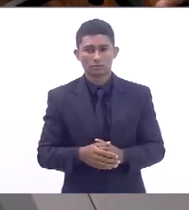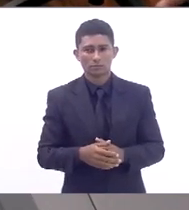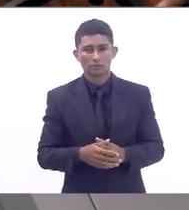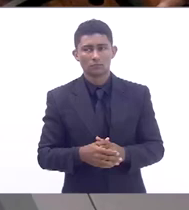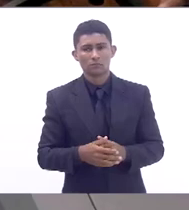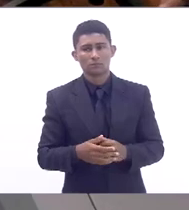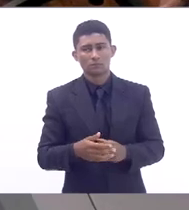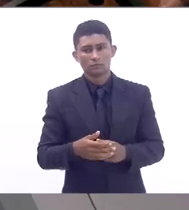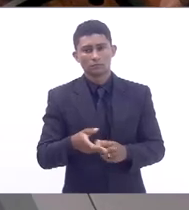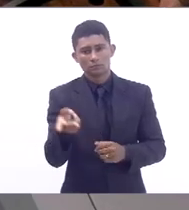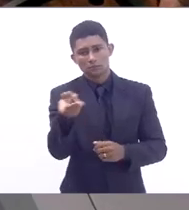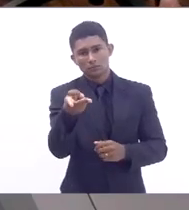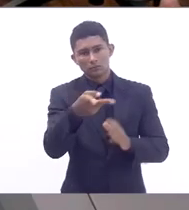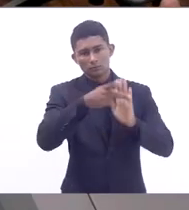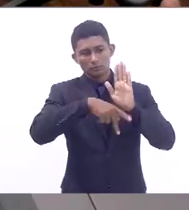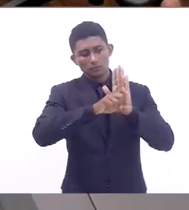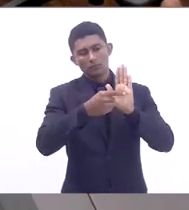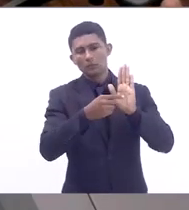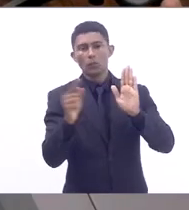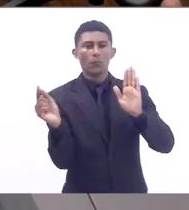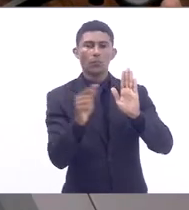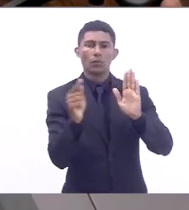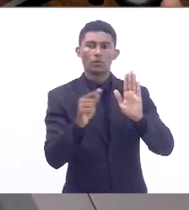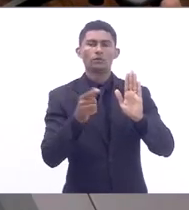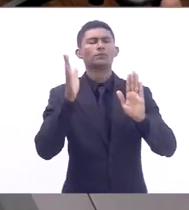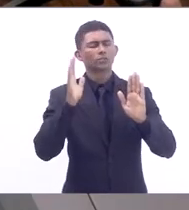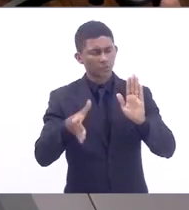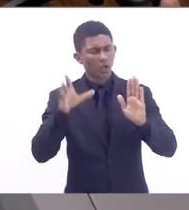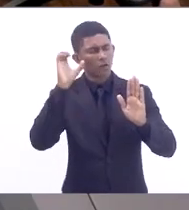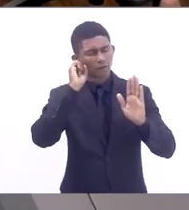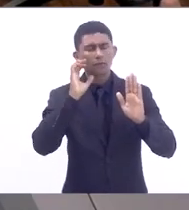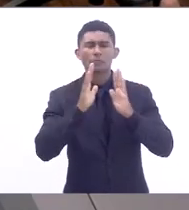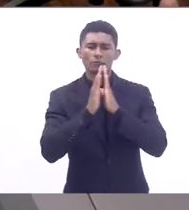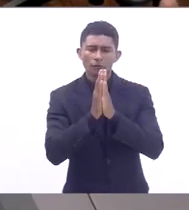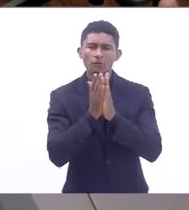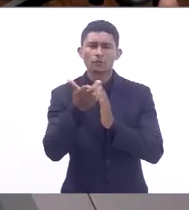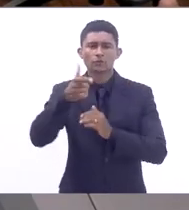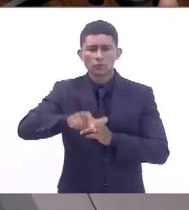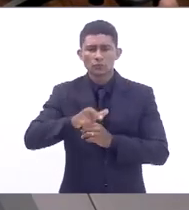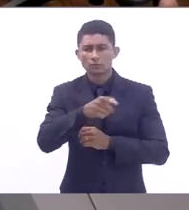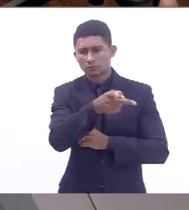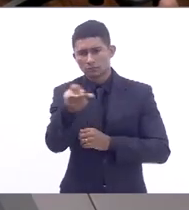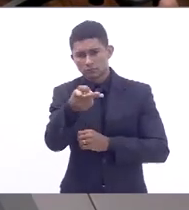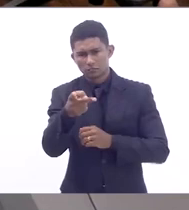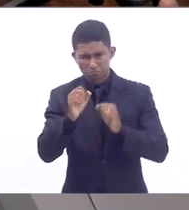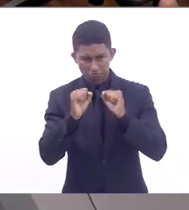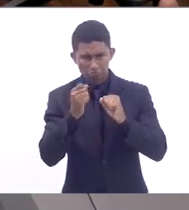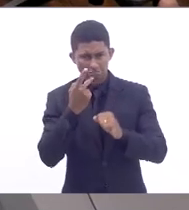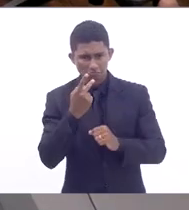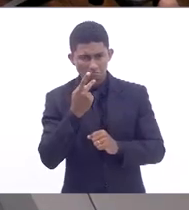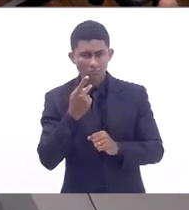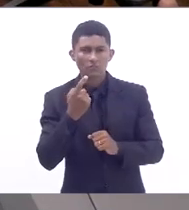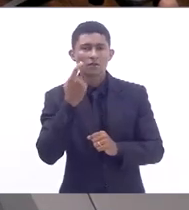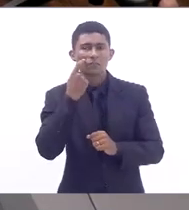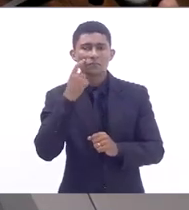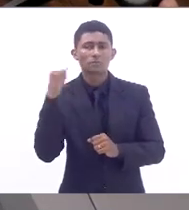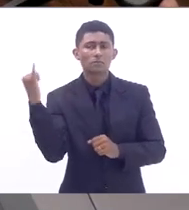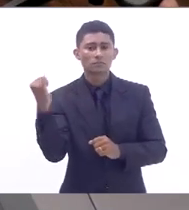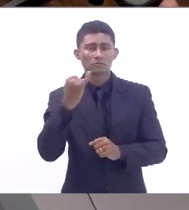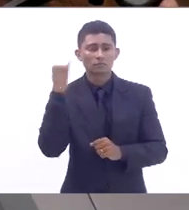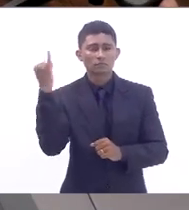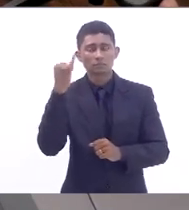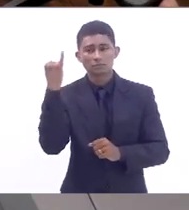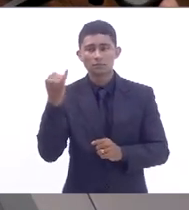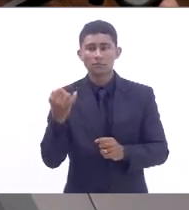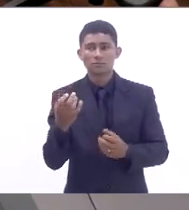oficial de vocês quanto ao PL já escutei mas eu gostaria de ratificar a a importância disso para a